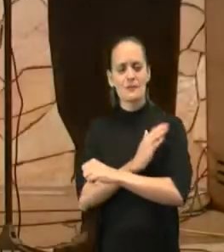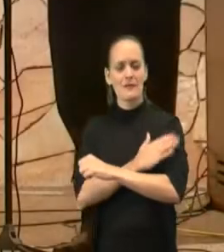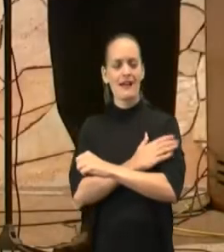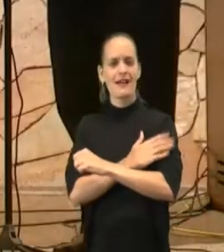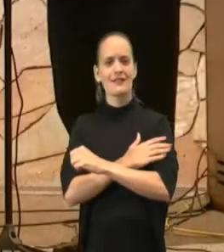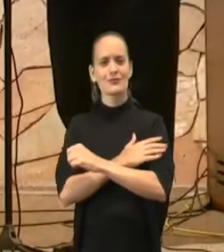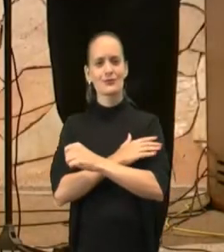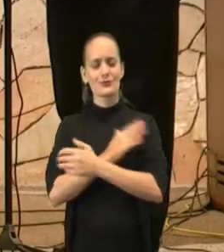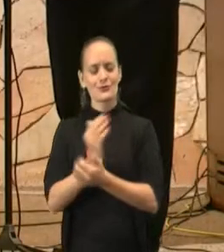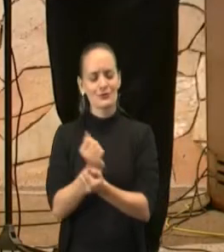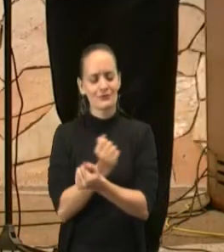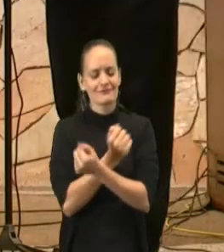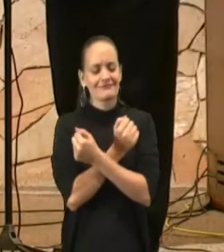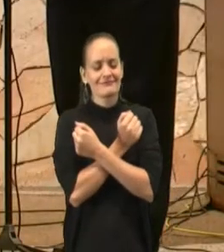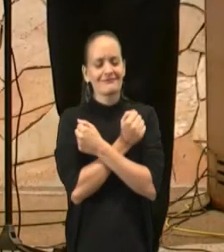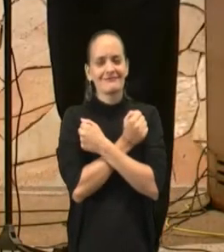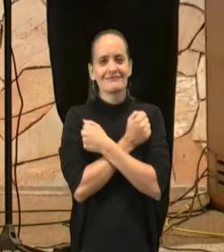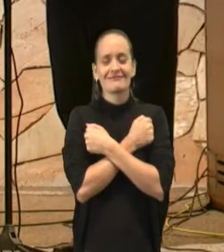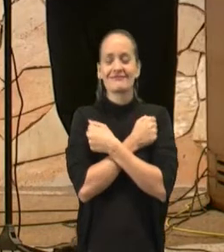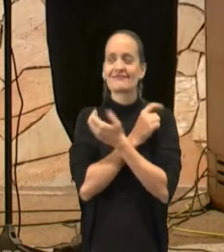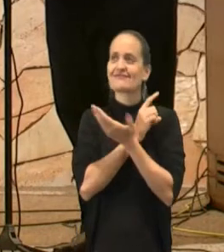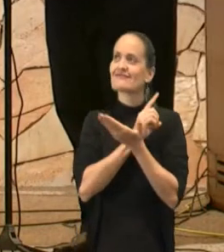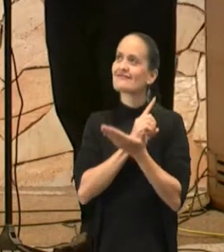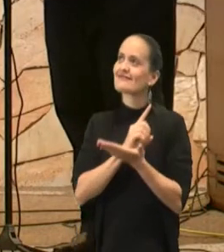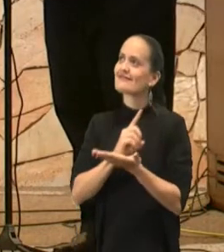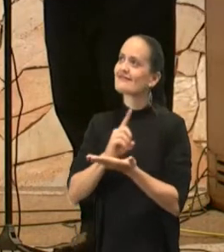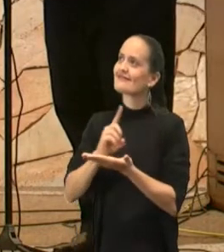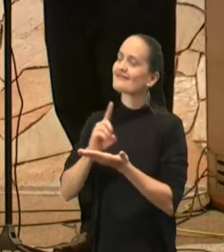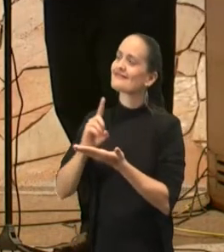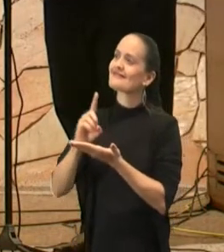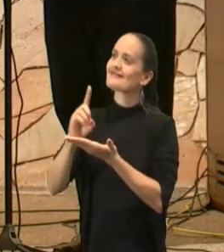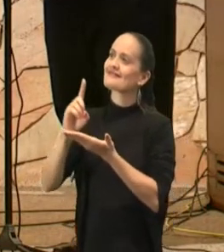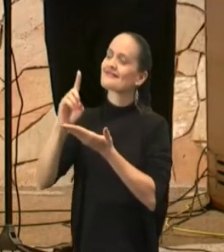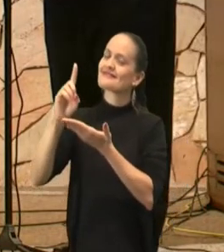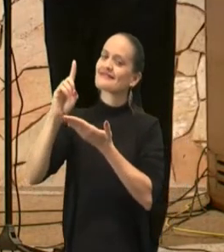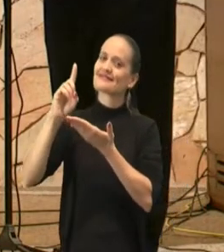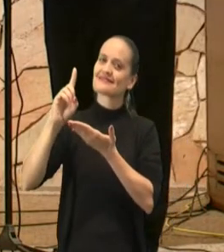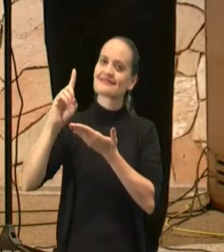nos braços de